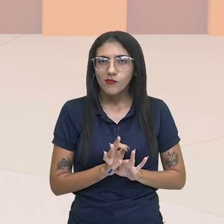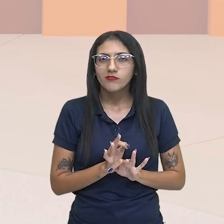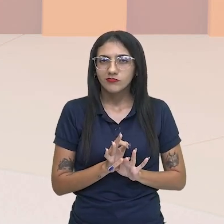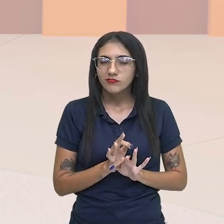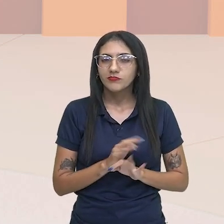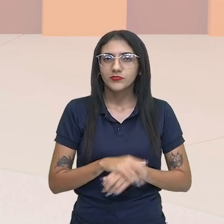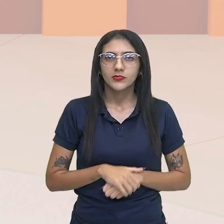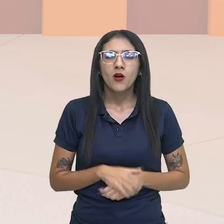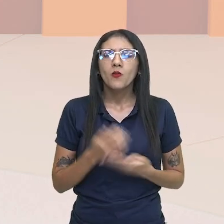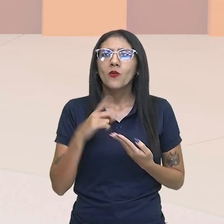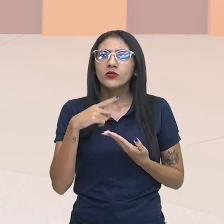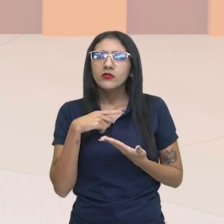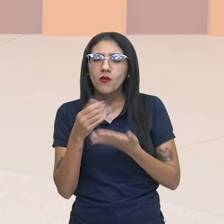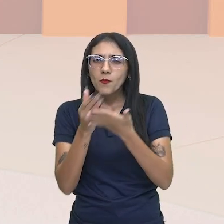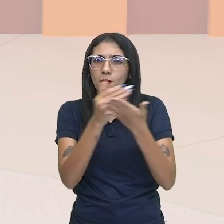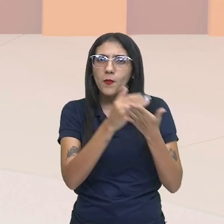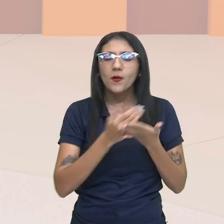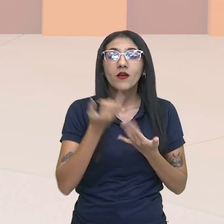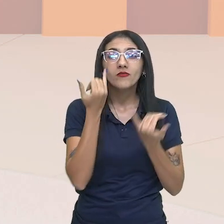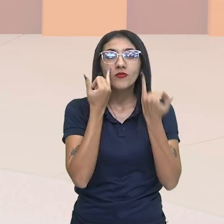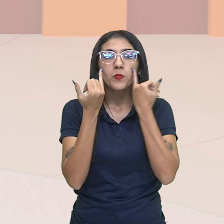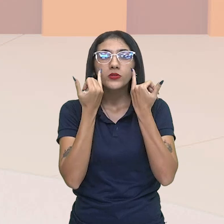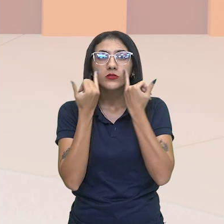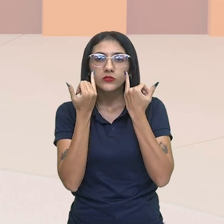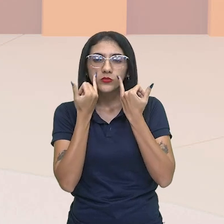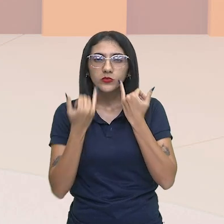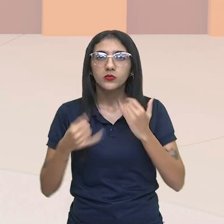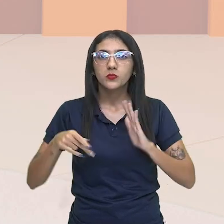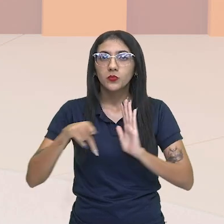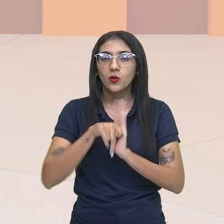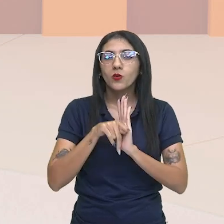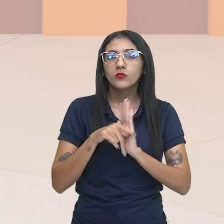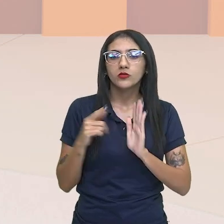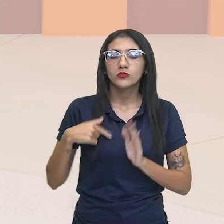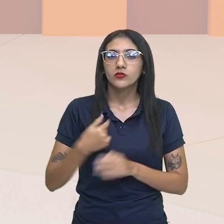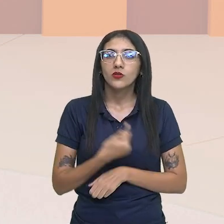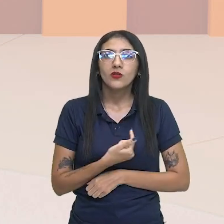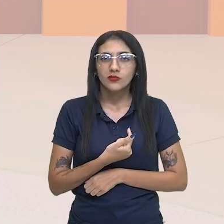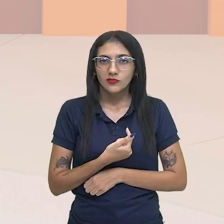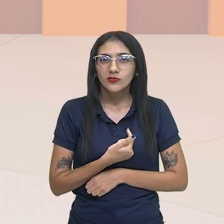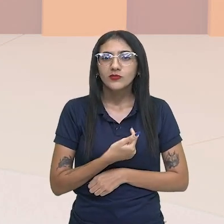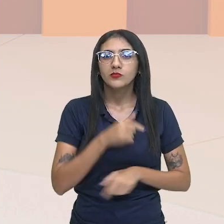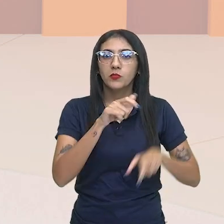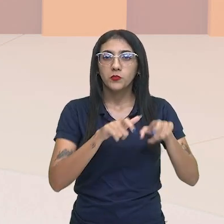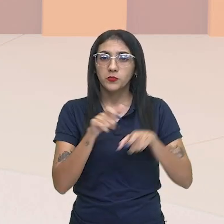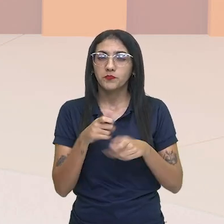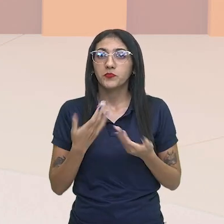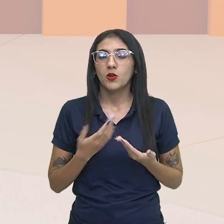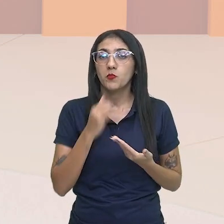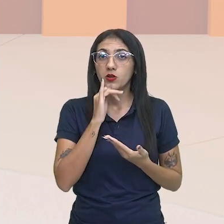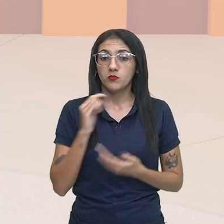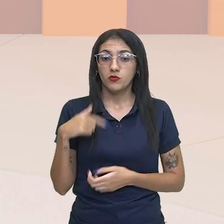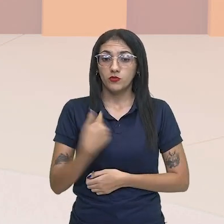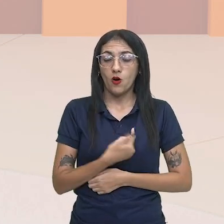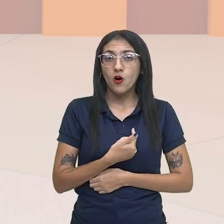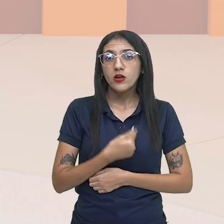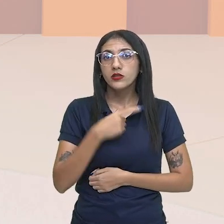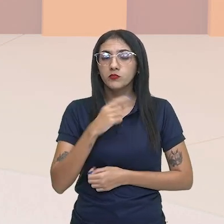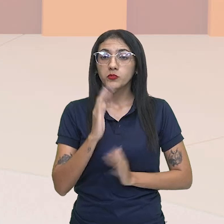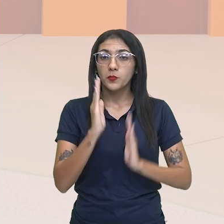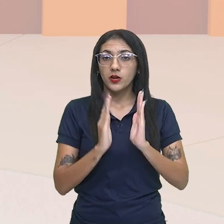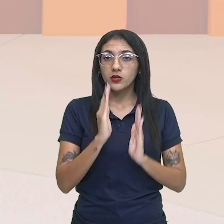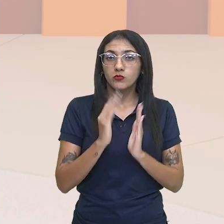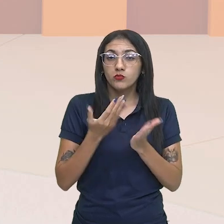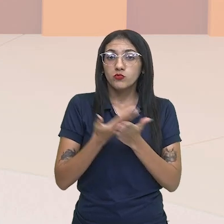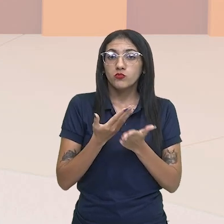organizando, quais são os dados que embasam as informações aí nossas, né? Nós, por exemplo, fazemos parte de uma faixa etária.